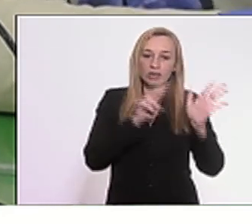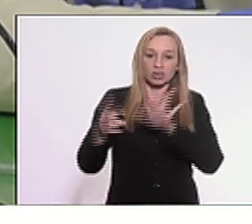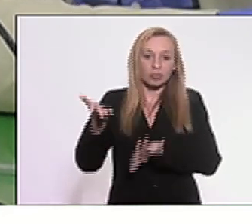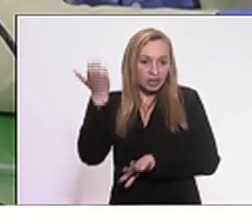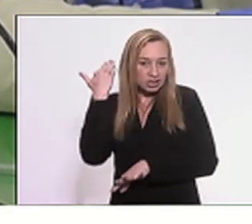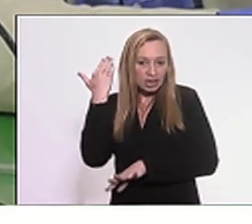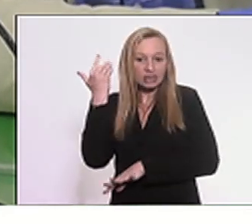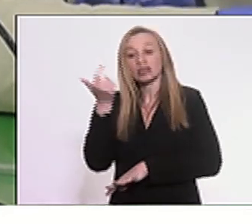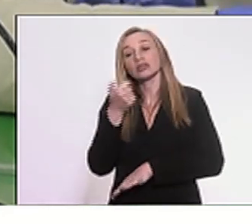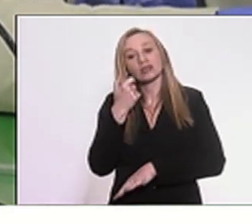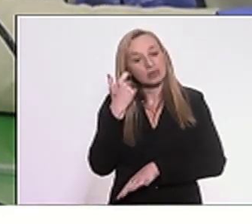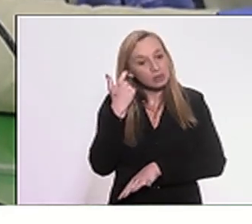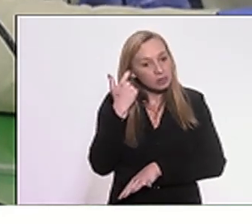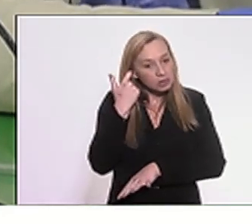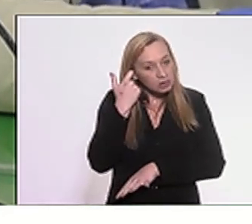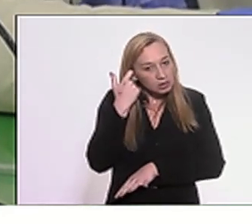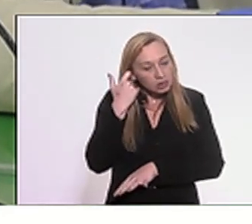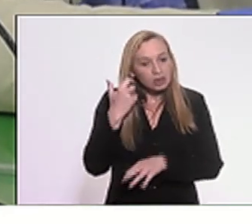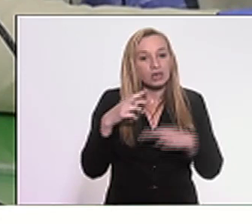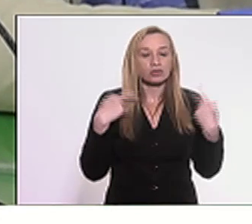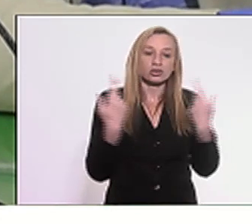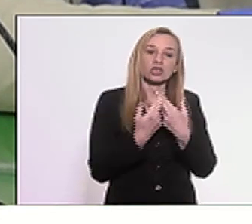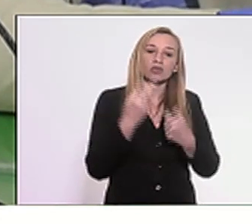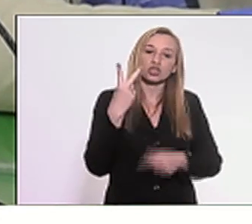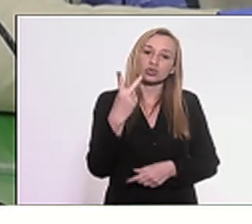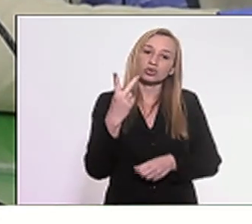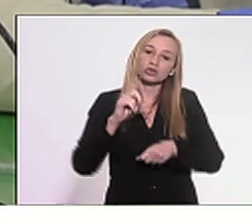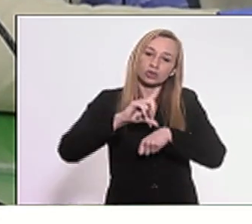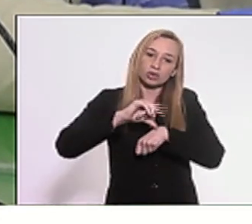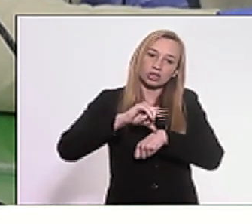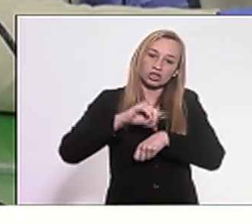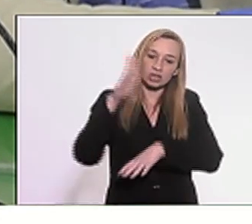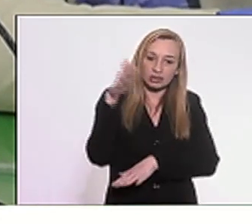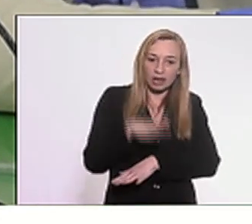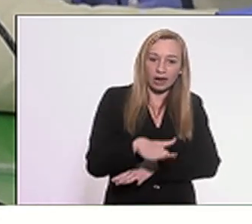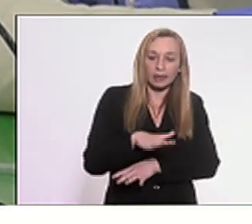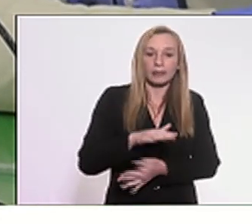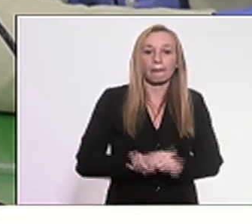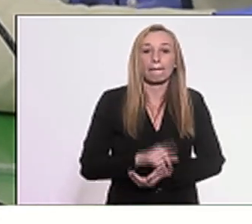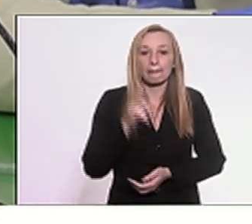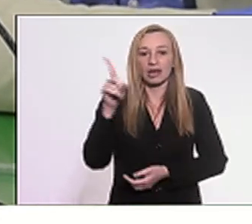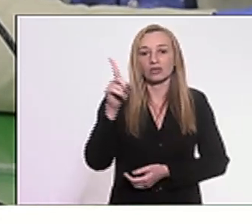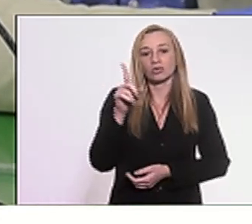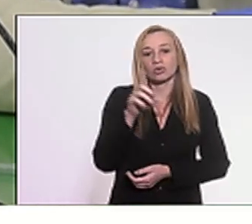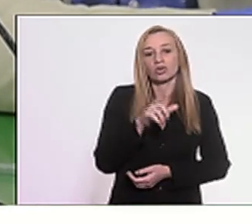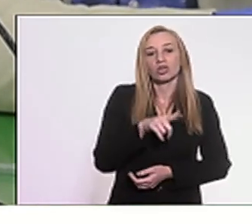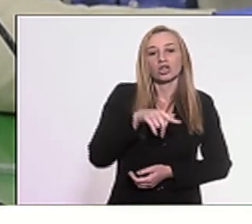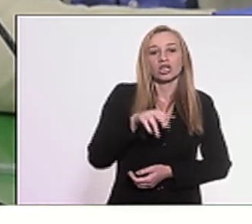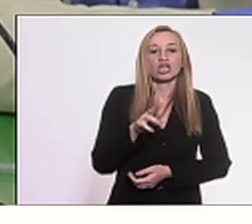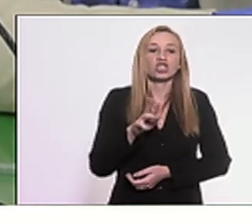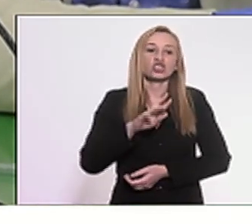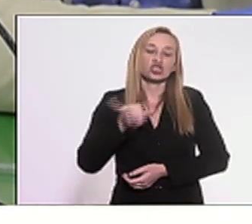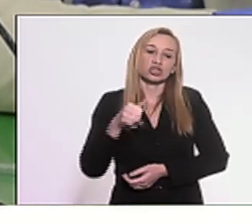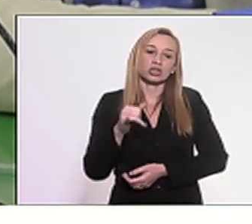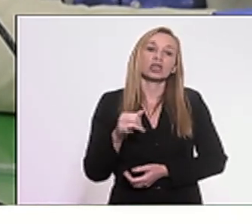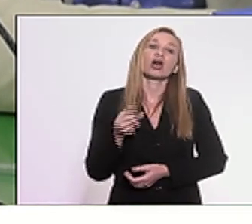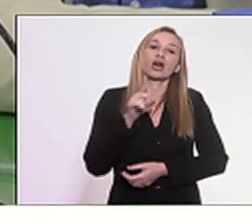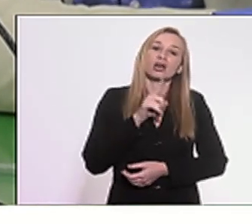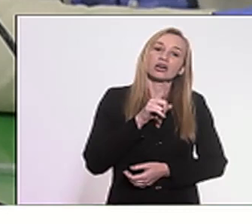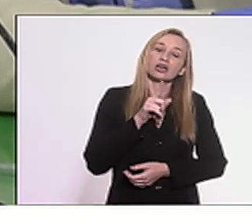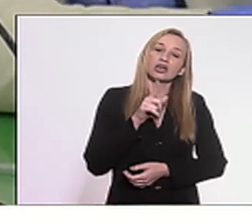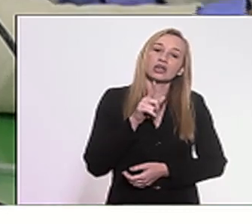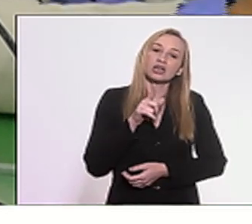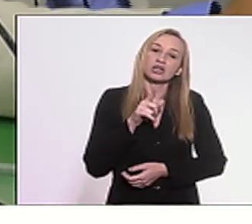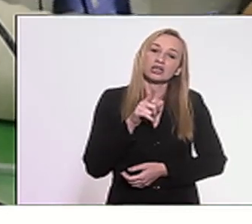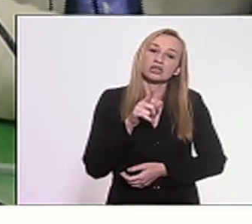gente fosse essa reunião às 2h da tarde, lá no QG. Então, nessa reunião,